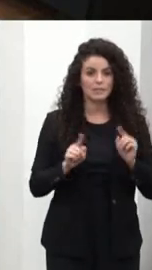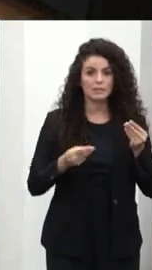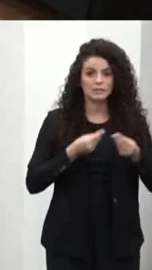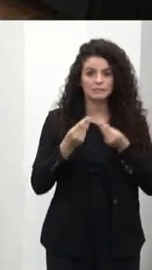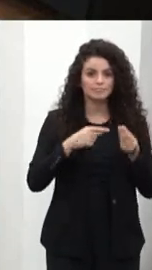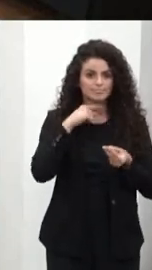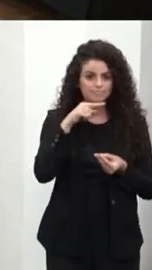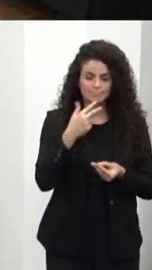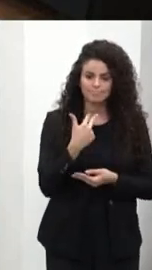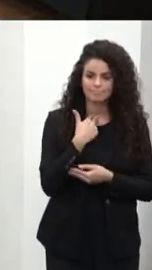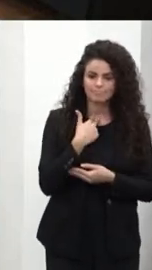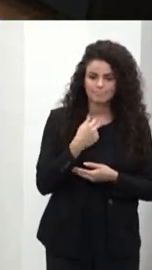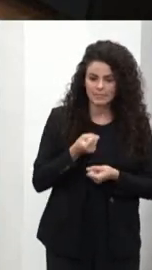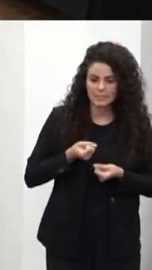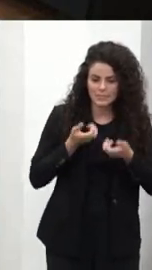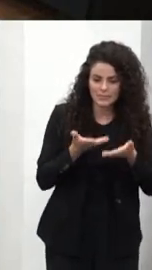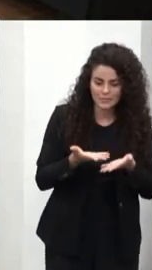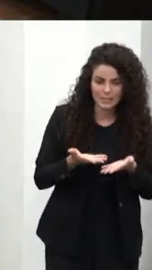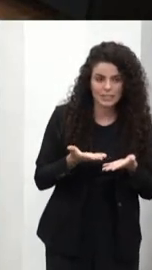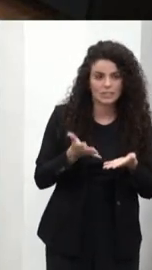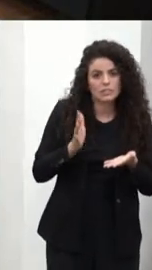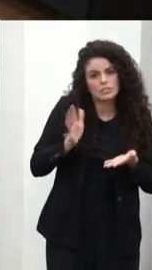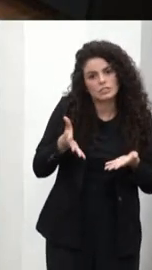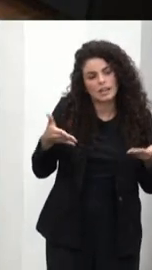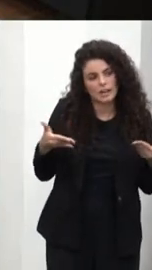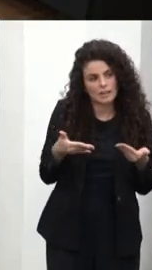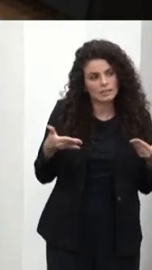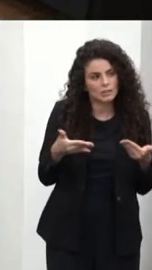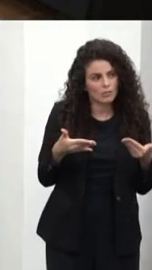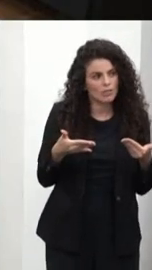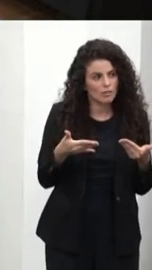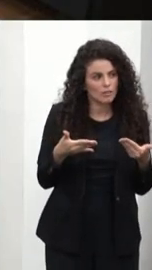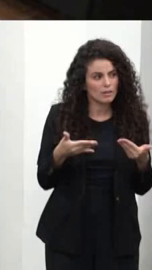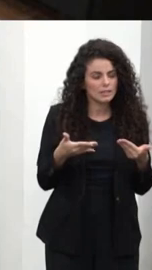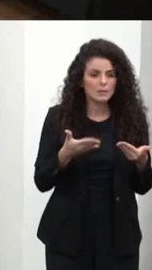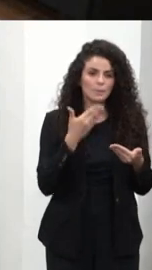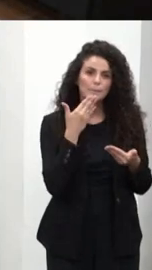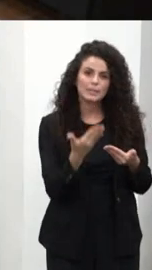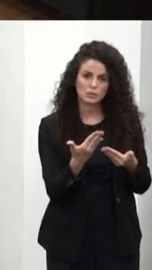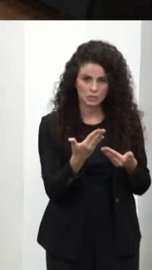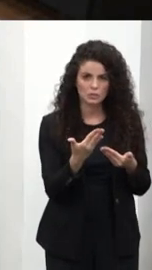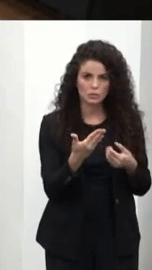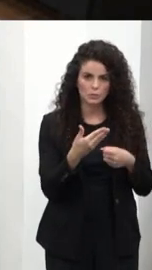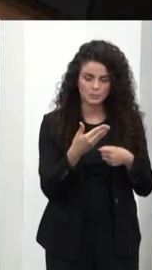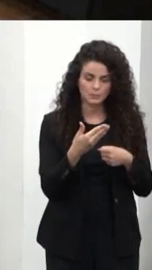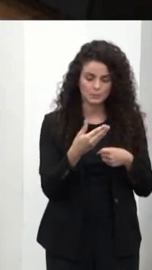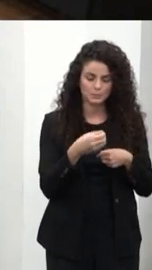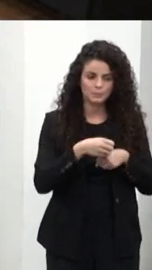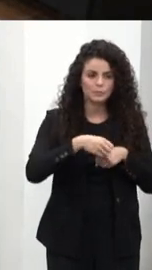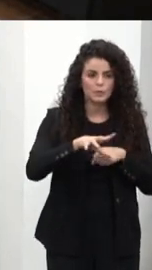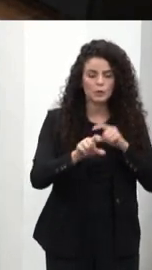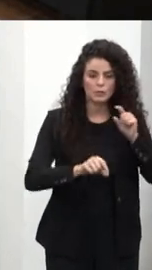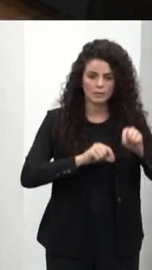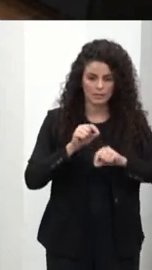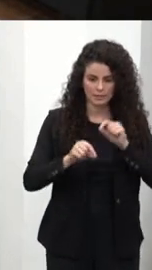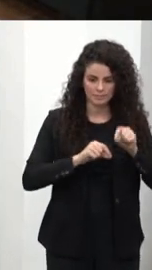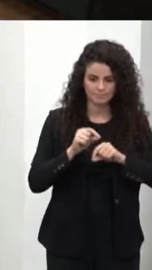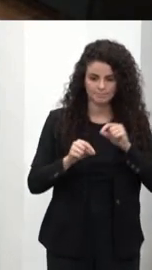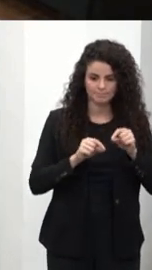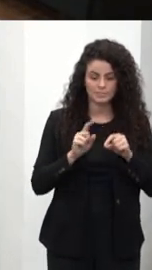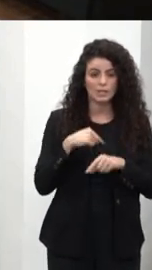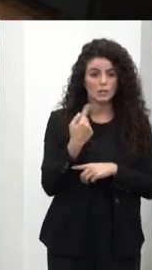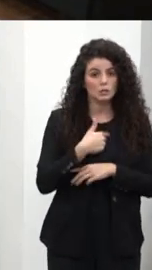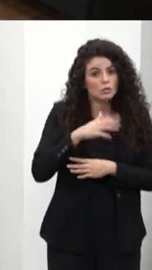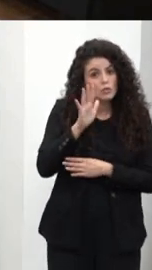voltar a falar eu gostaria de já na minha fala fazer um encaminhamento tá que nós já fizemos isso na lei